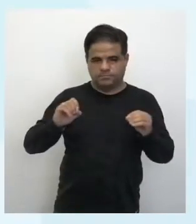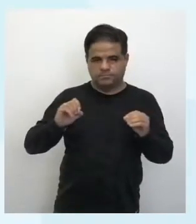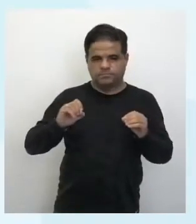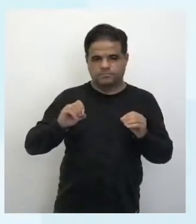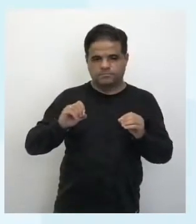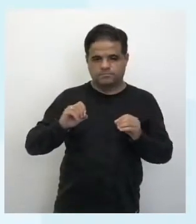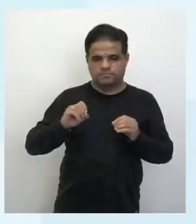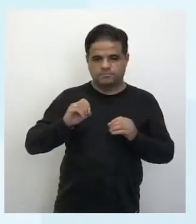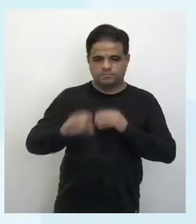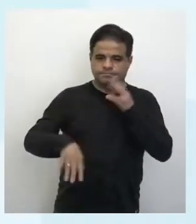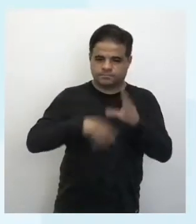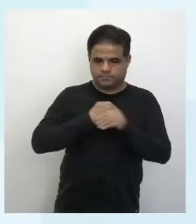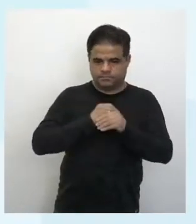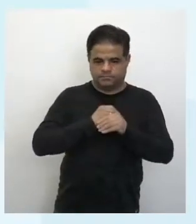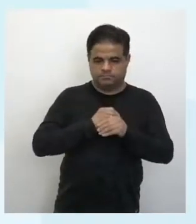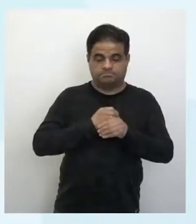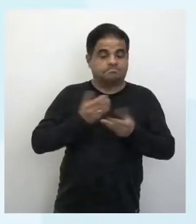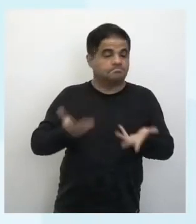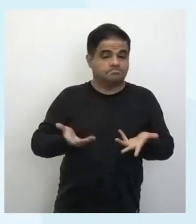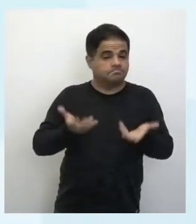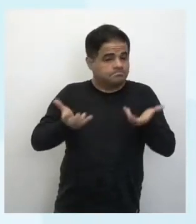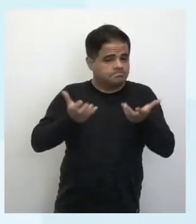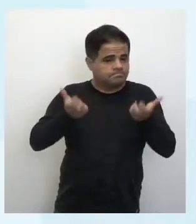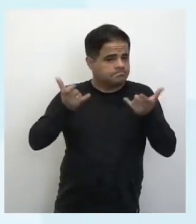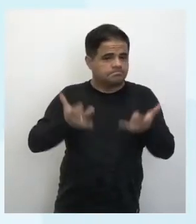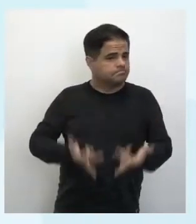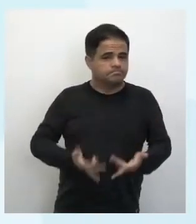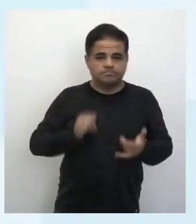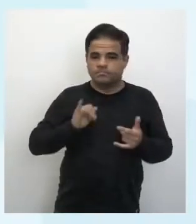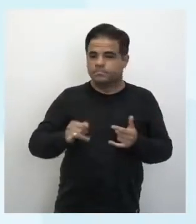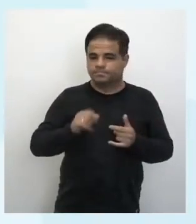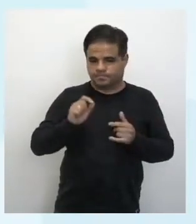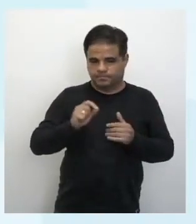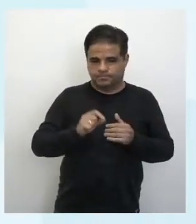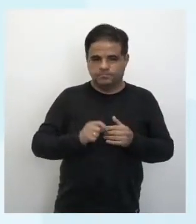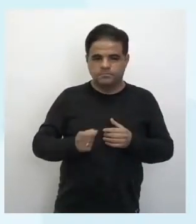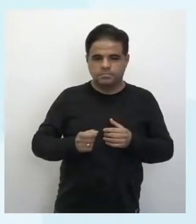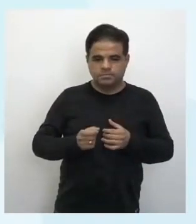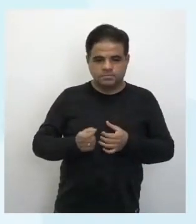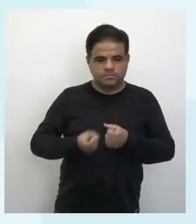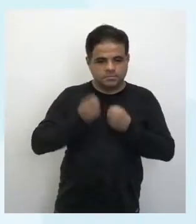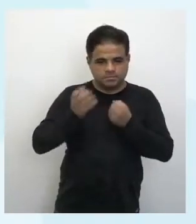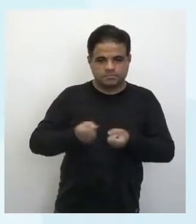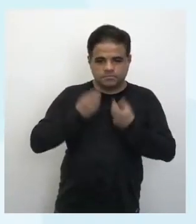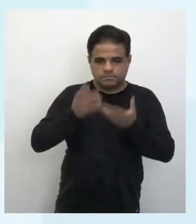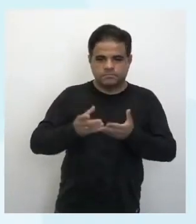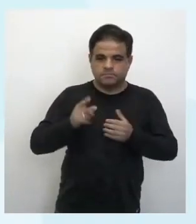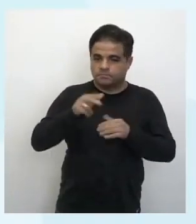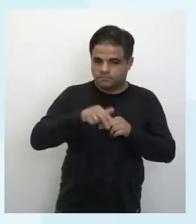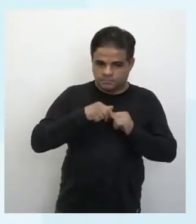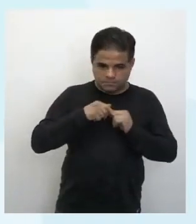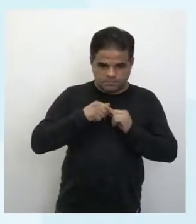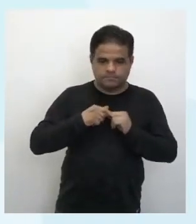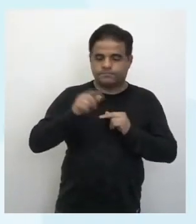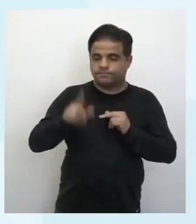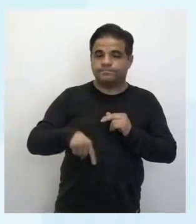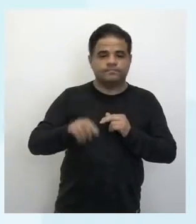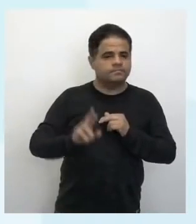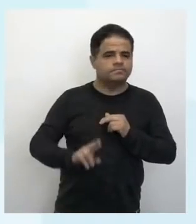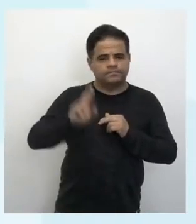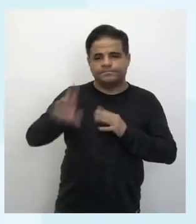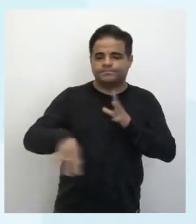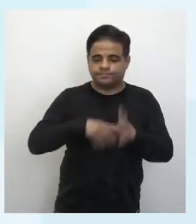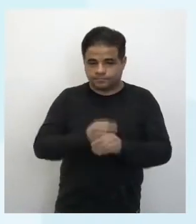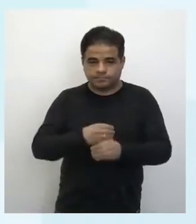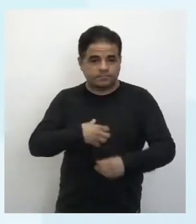complementa o que o Simões quis dizer, o que ele quis contar. E aí a informação está nesta oração. Por isso que ela é subordinada, porque o papel dela é complementar